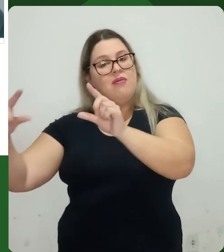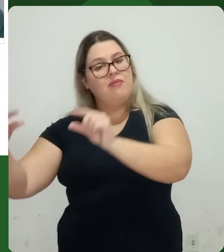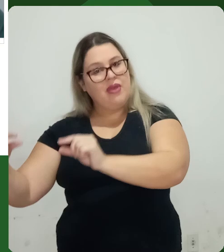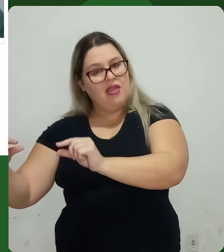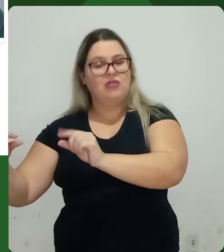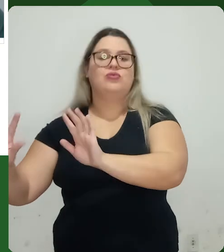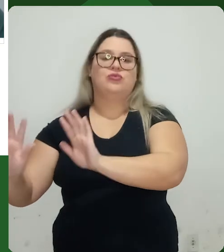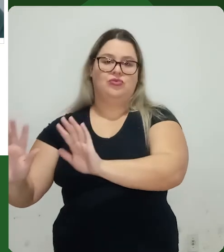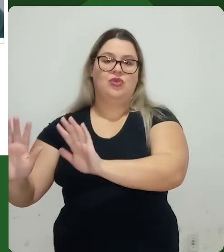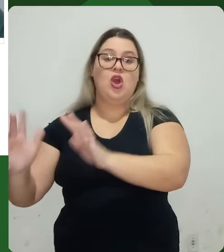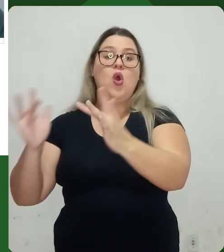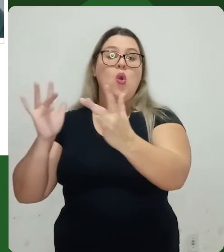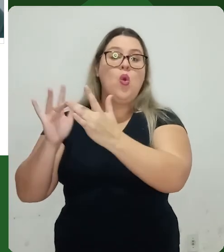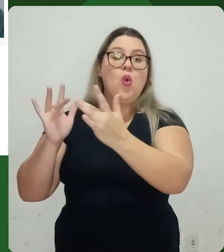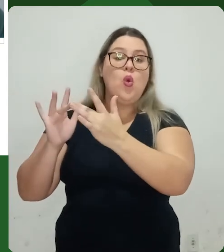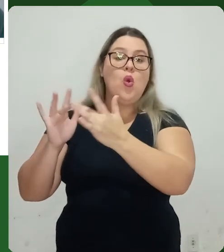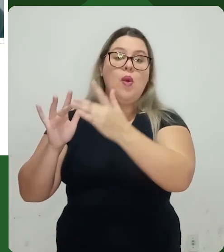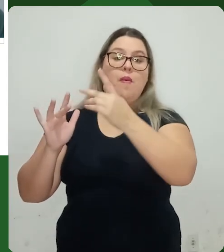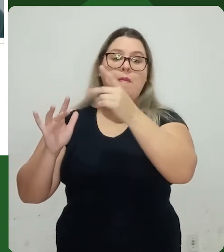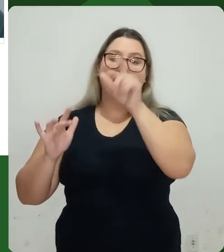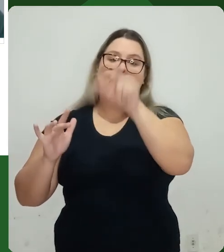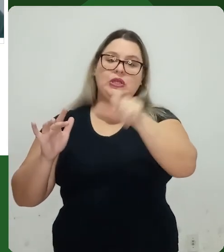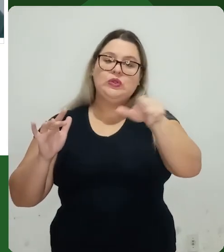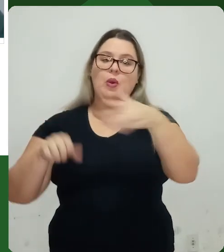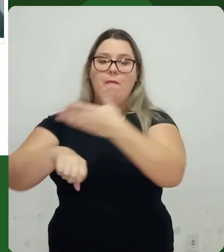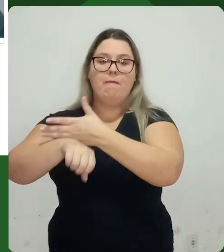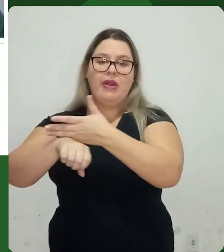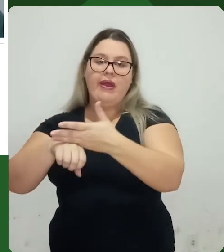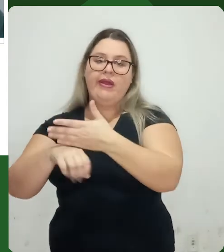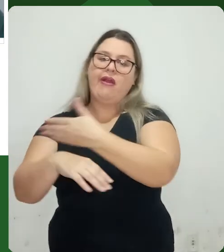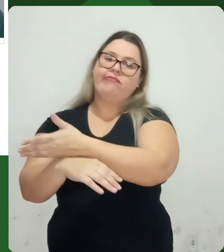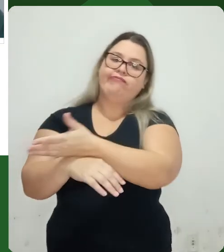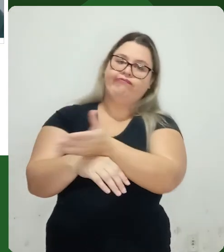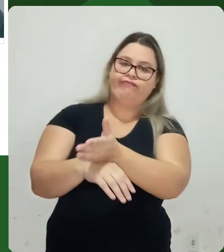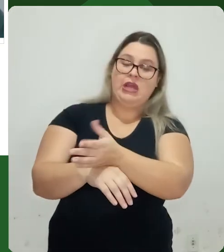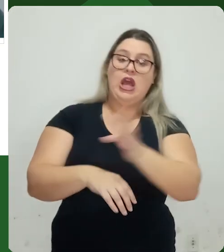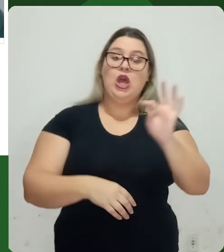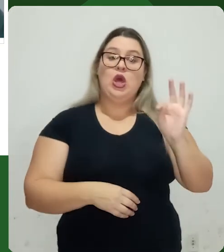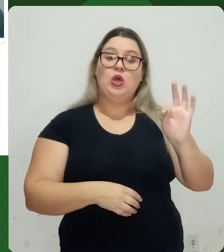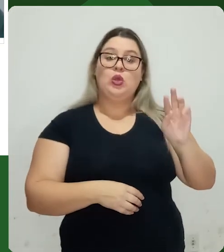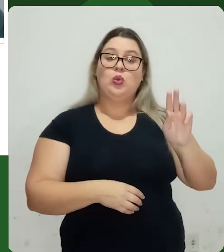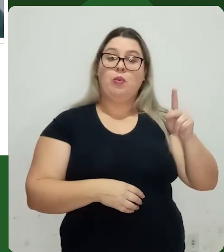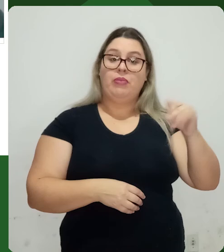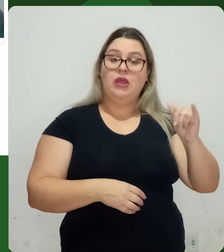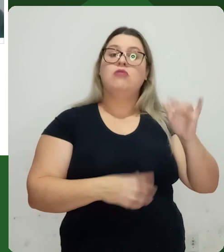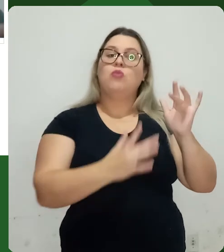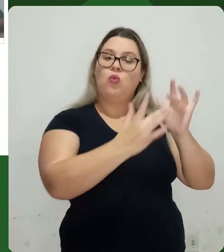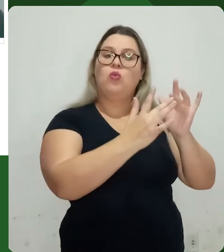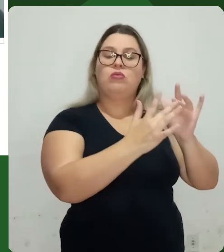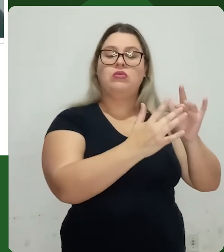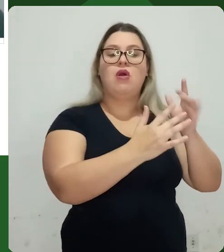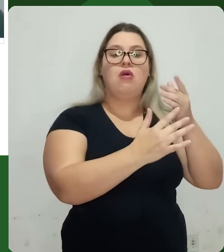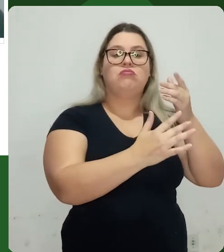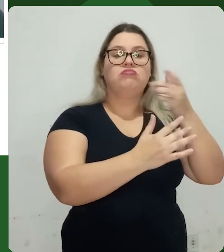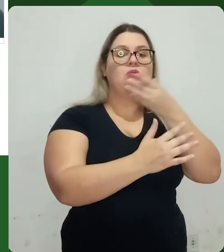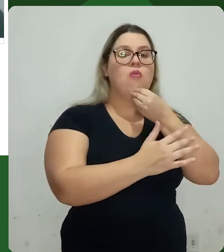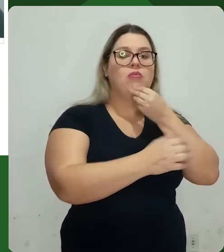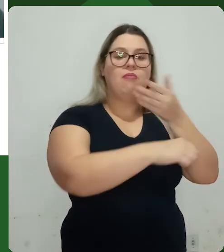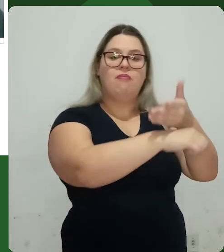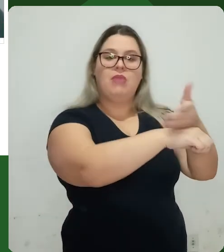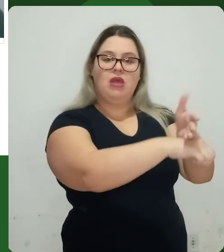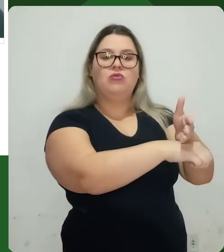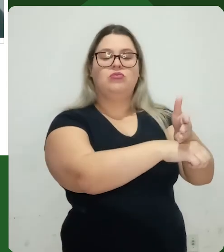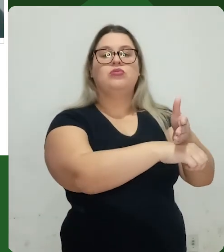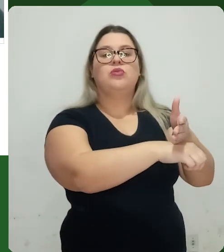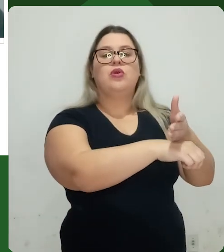menos desenvolvida. E o contato com os brancos se deu um pouco de forma mais tardia do que quando a gente compara com o grupo tupi, que ocorreu mais anterior.